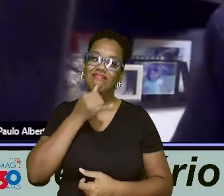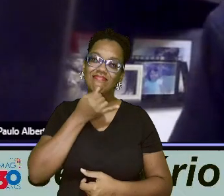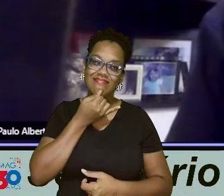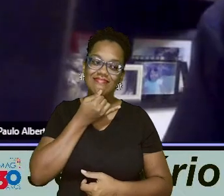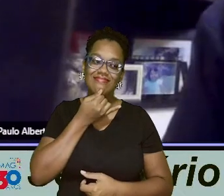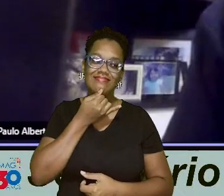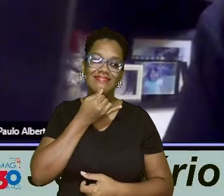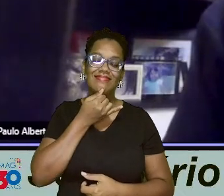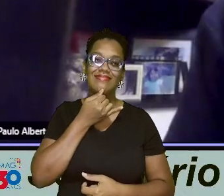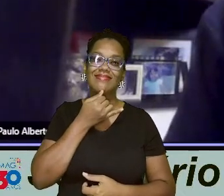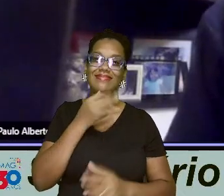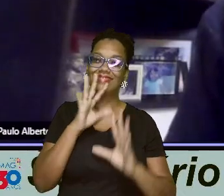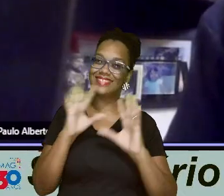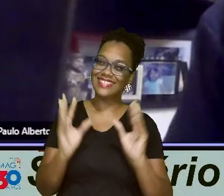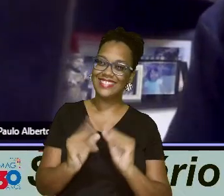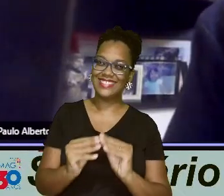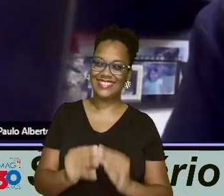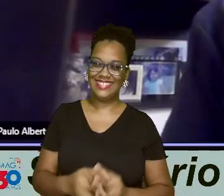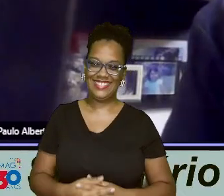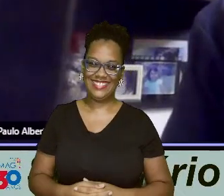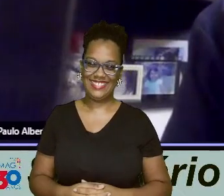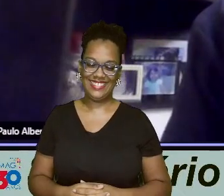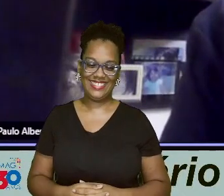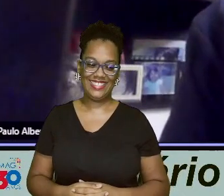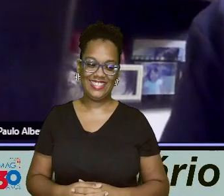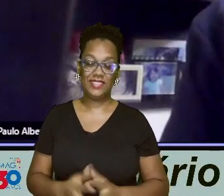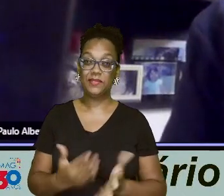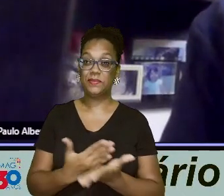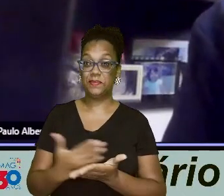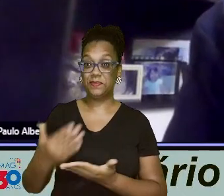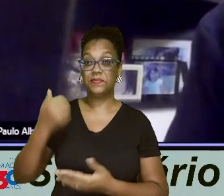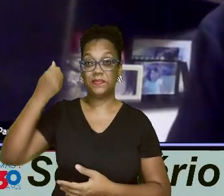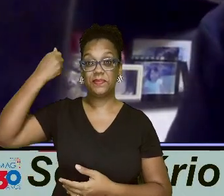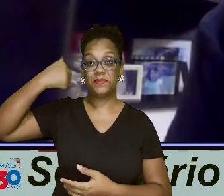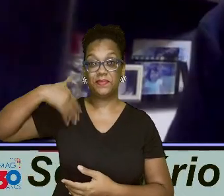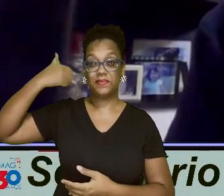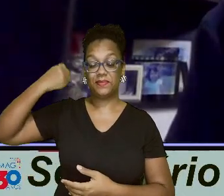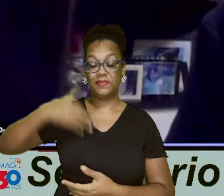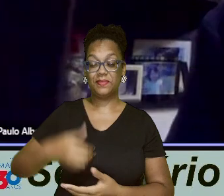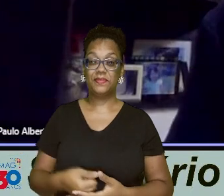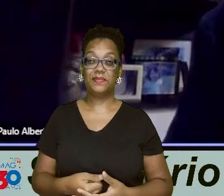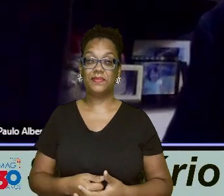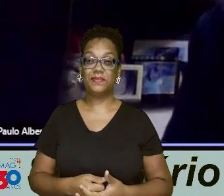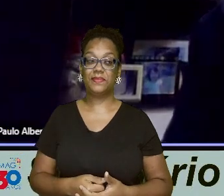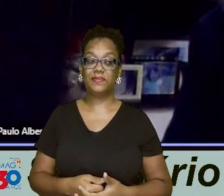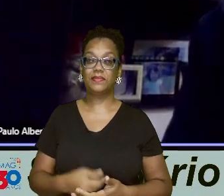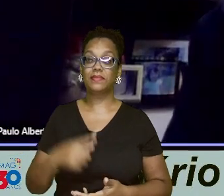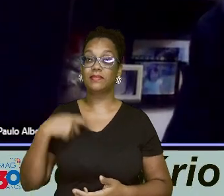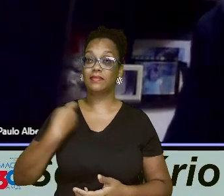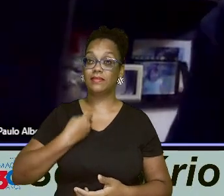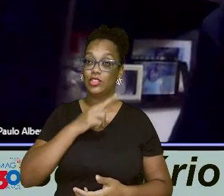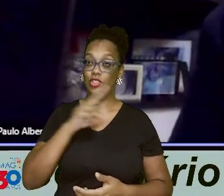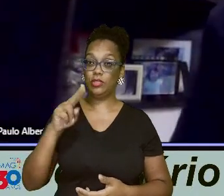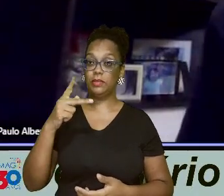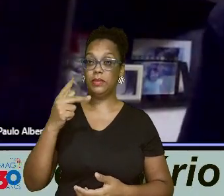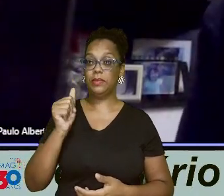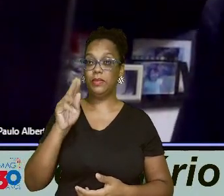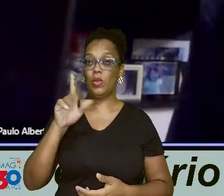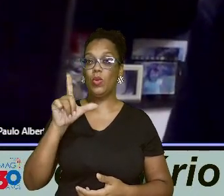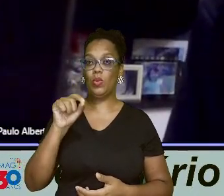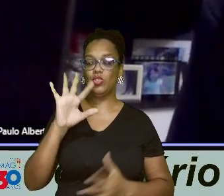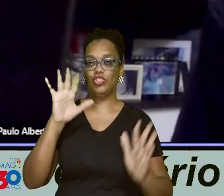uma conclusão. Bom, inicialmente a minha autodescrição, meu nome é Paulo Alberto Sarno, já fui